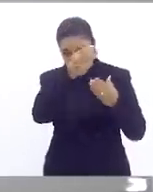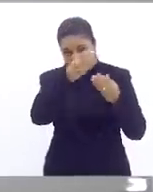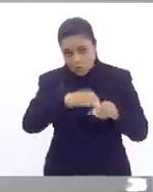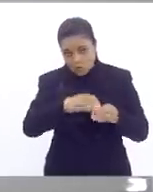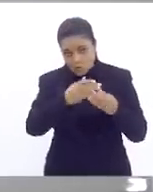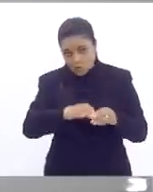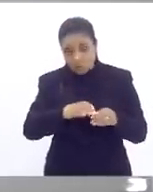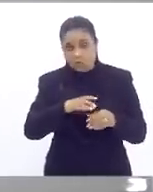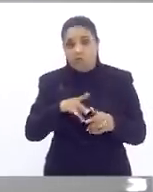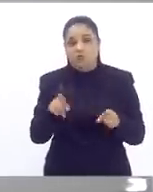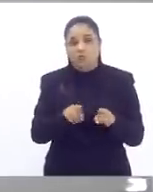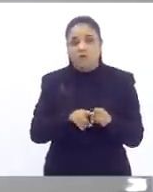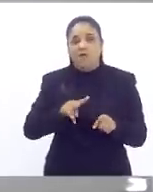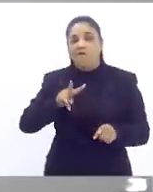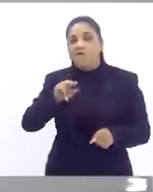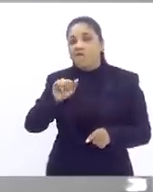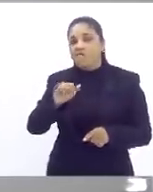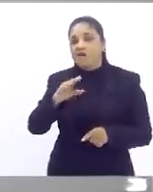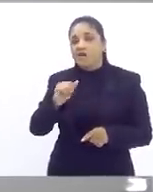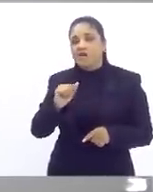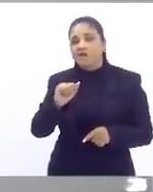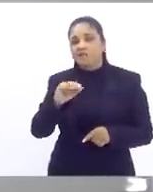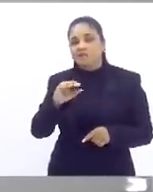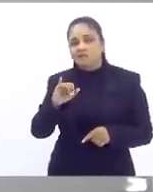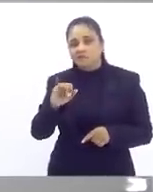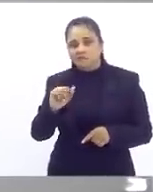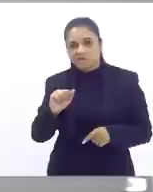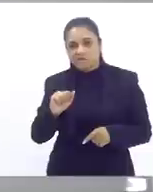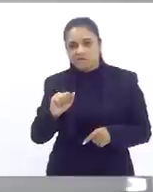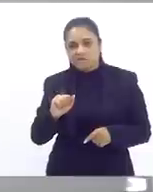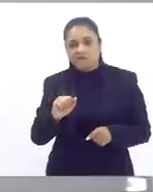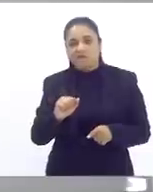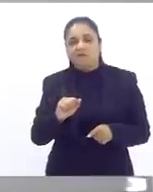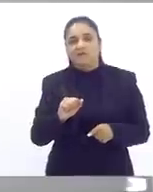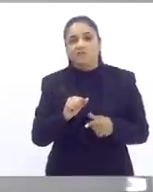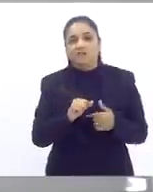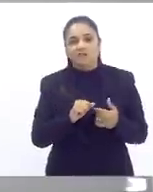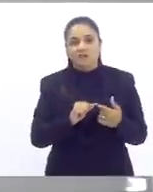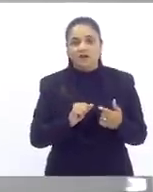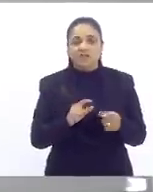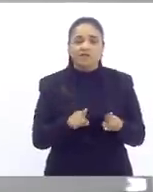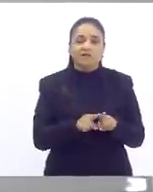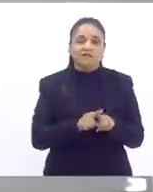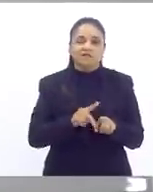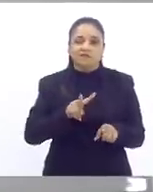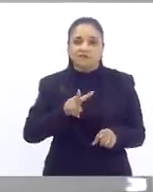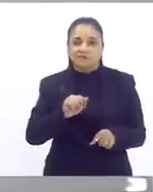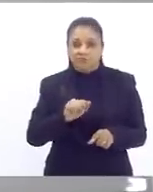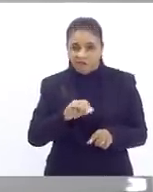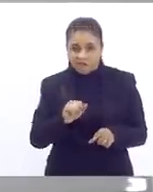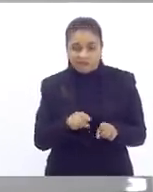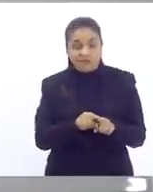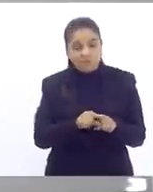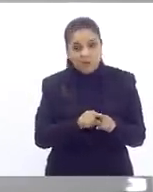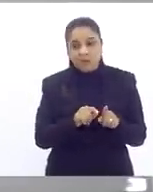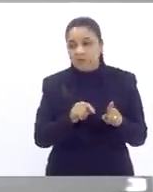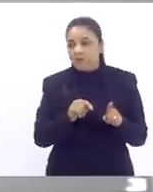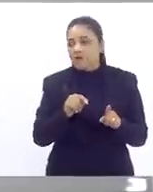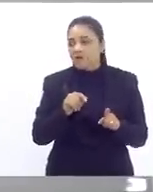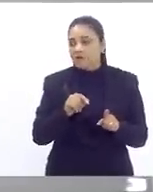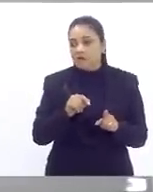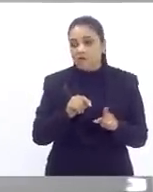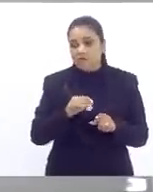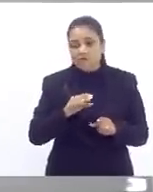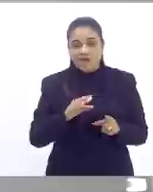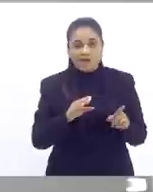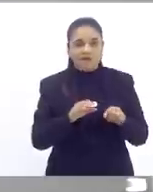de vacâncias etc porque também me parece que pode estar o rio previdência É necessário uma